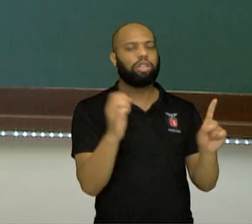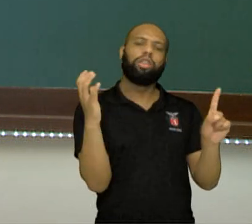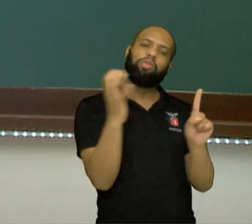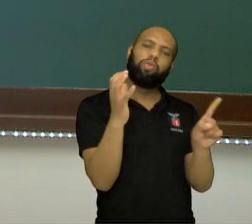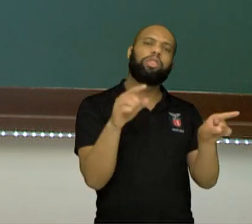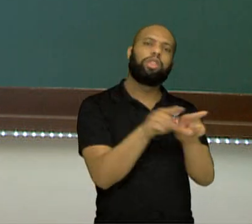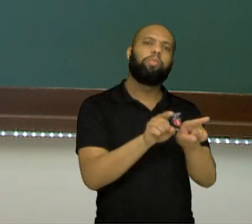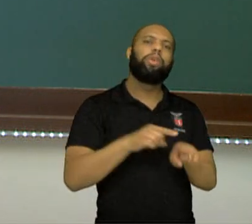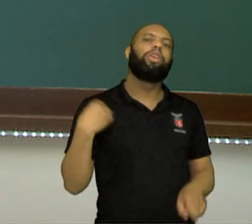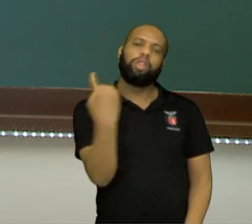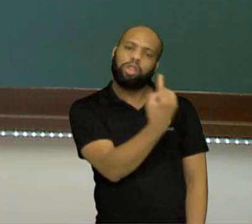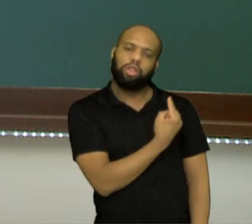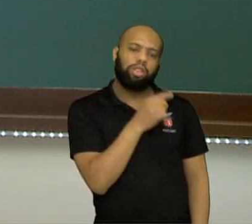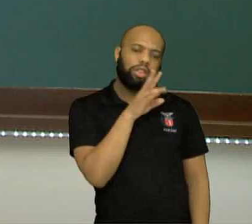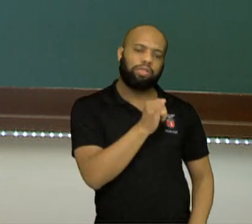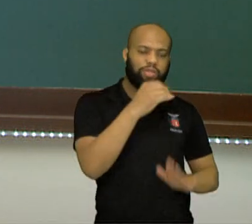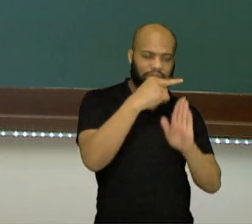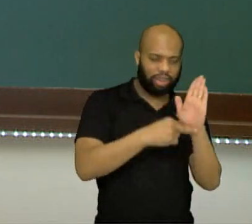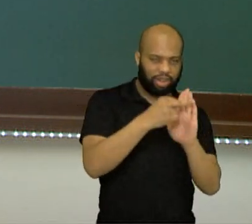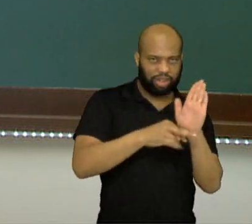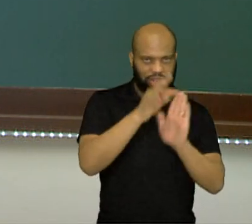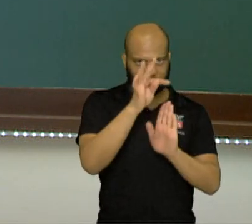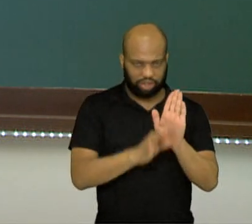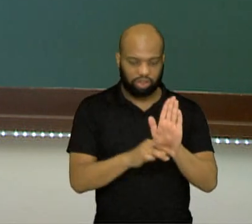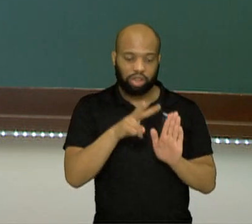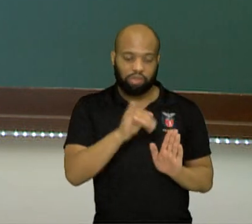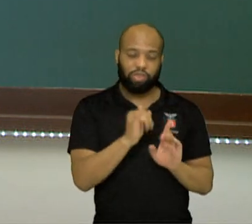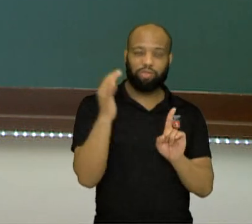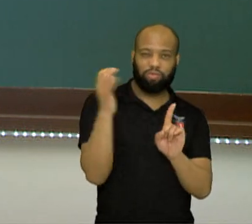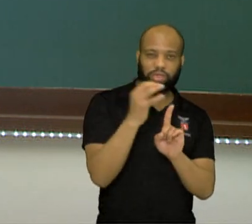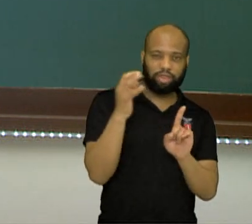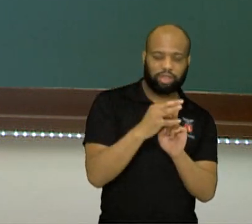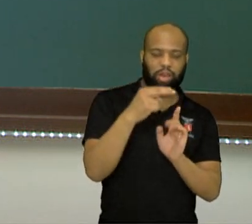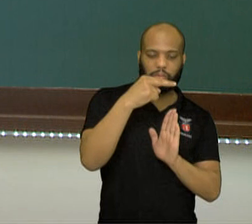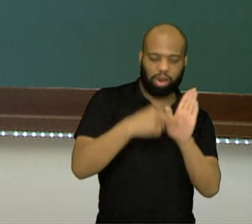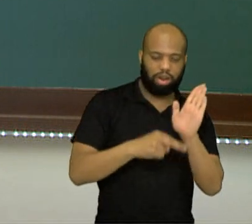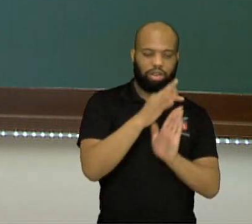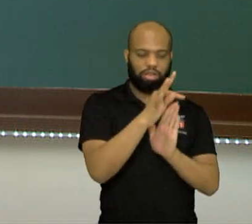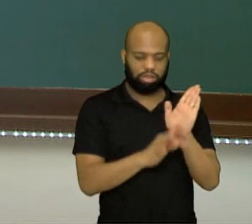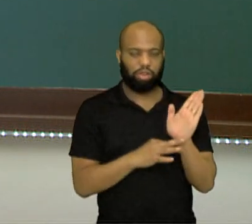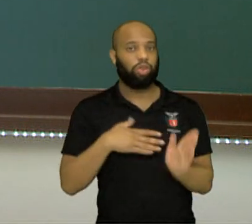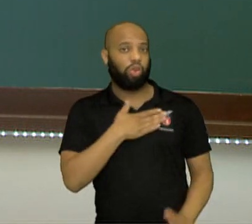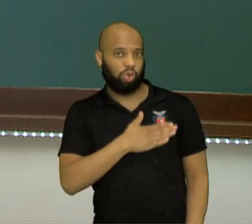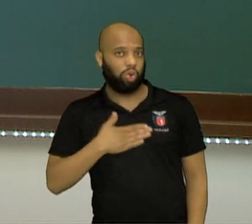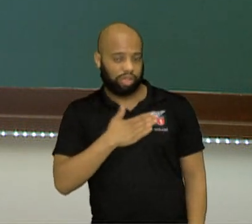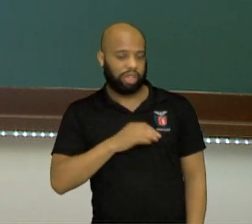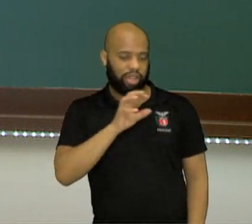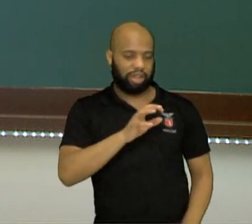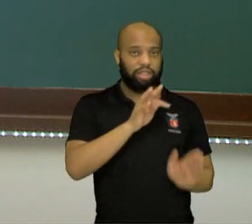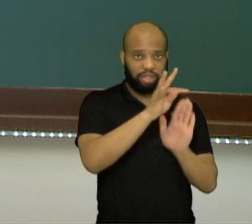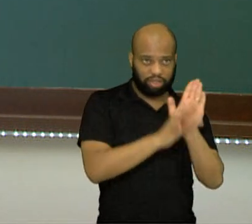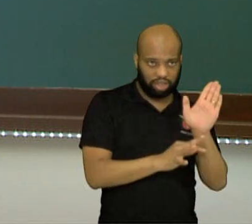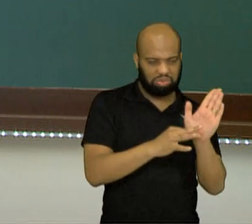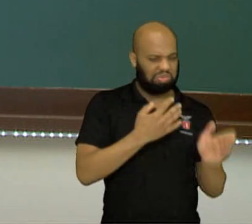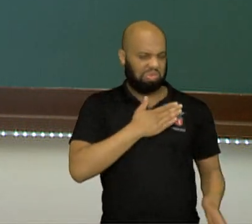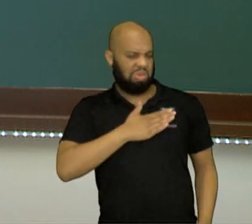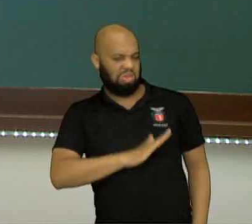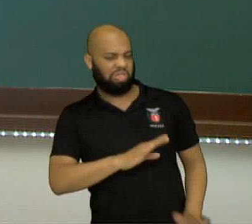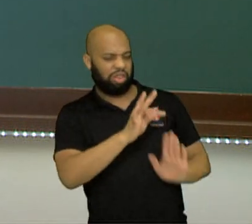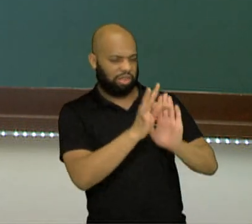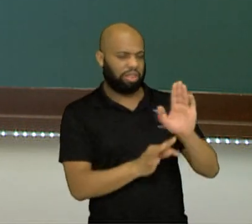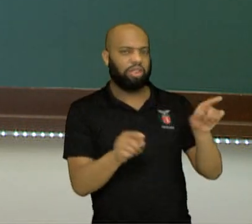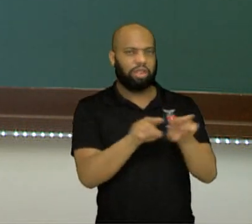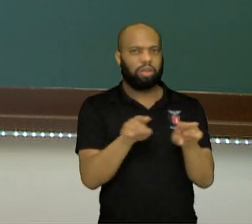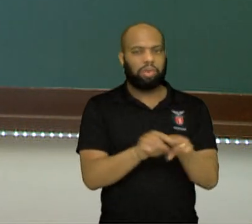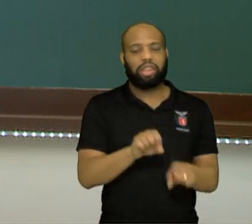nós que vamos ler aquele texto influenciar para ler o texto né então para gostar daquele texto para não gostar daquele